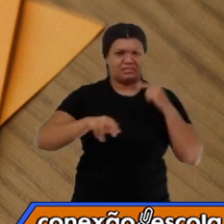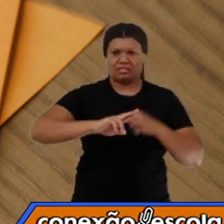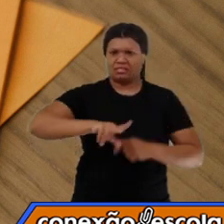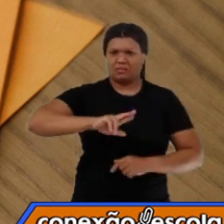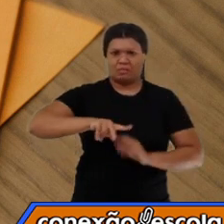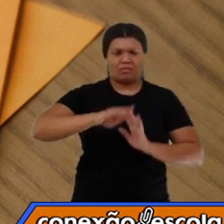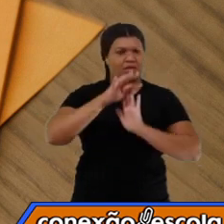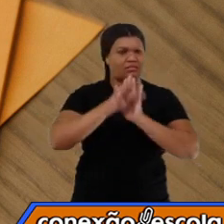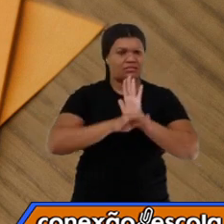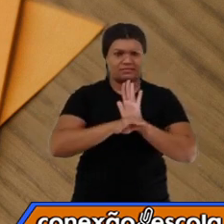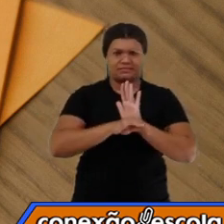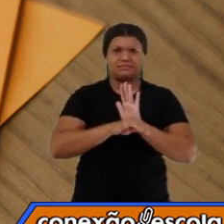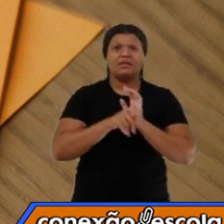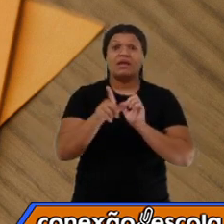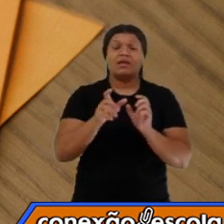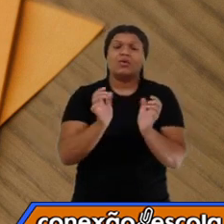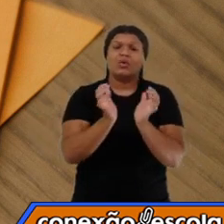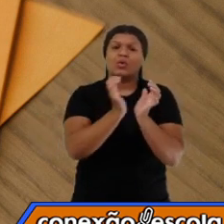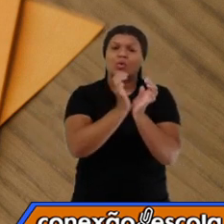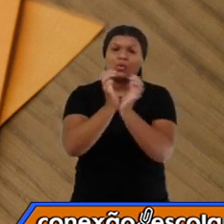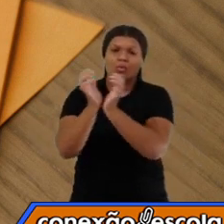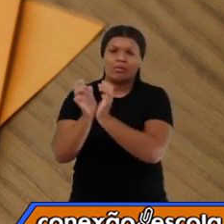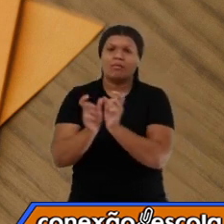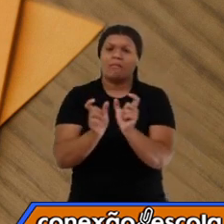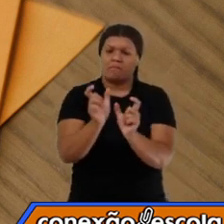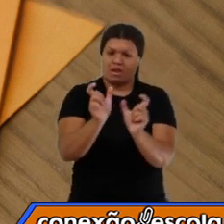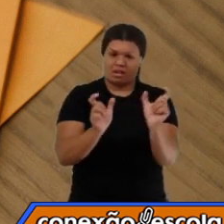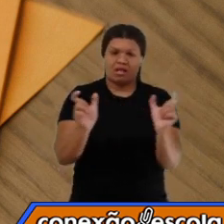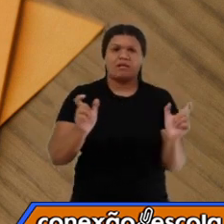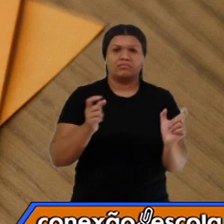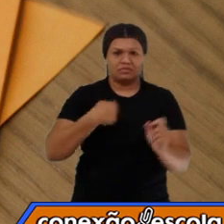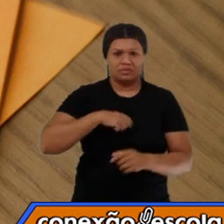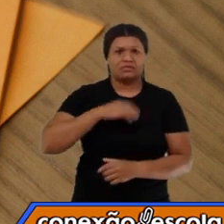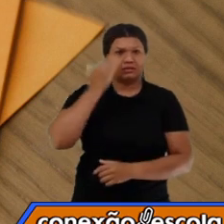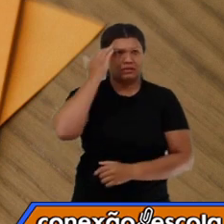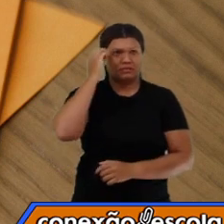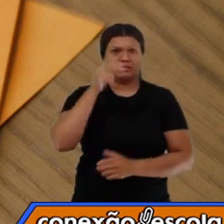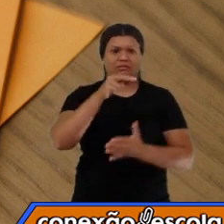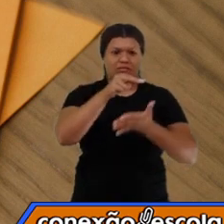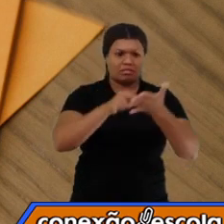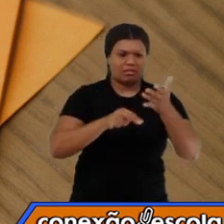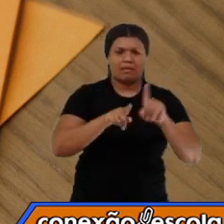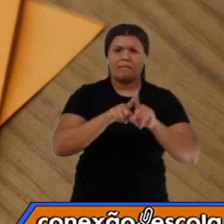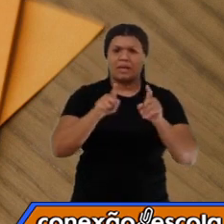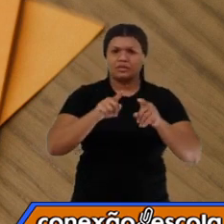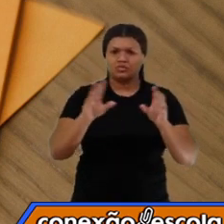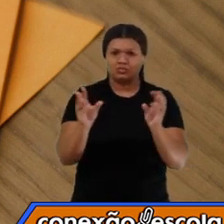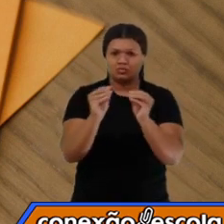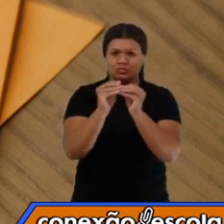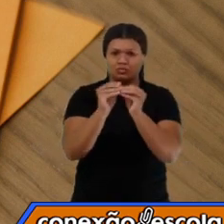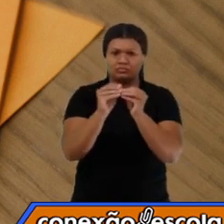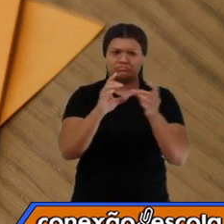texto. É um conjunto de palavras, a gente entende quando a gente lê, mas juntas elas